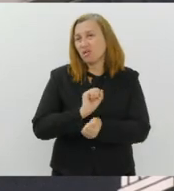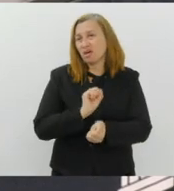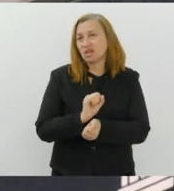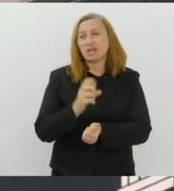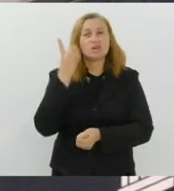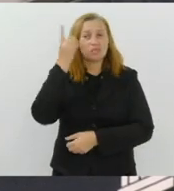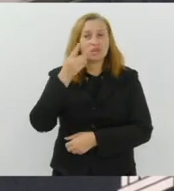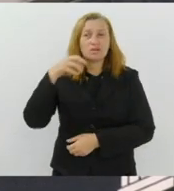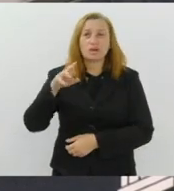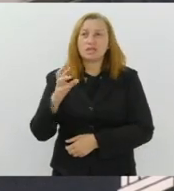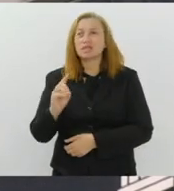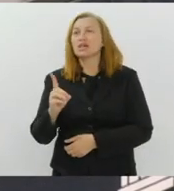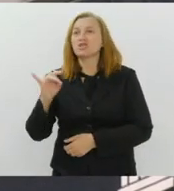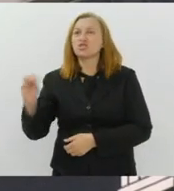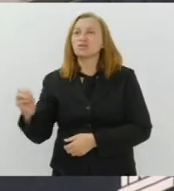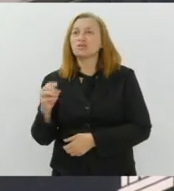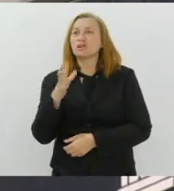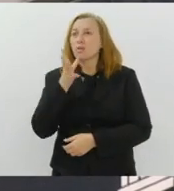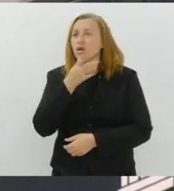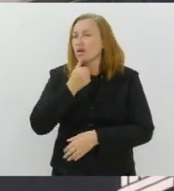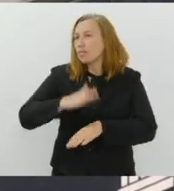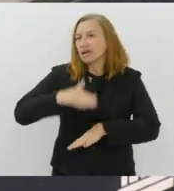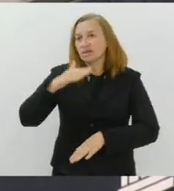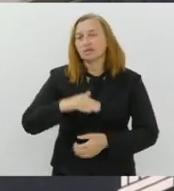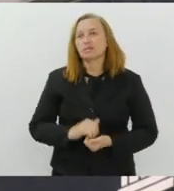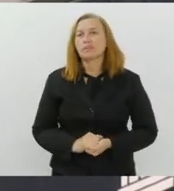Marcelo, pode ser que demore mais ainda.